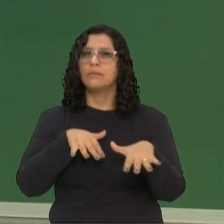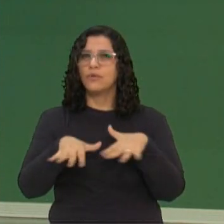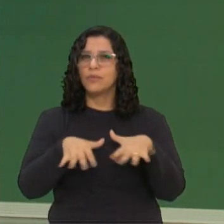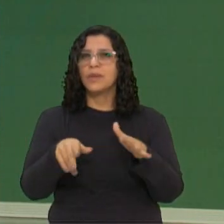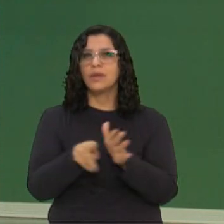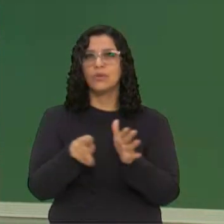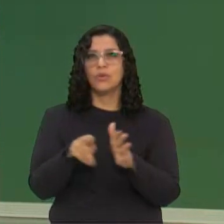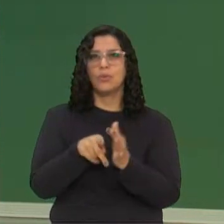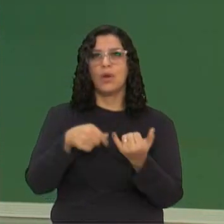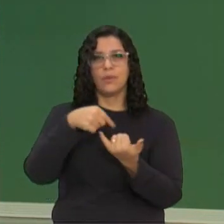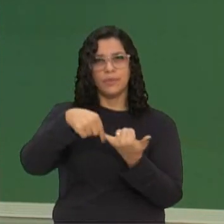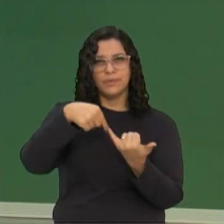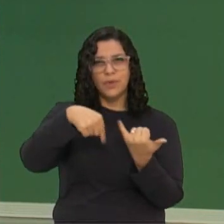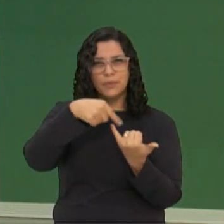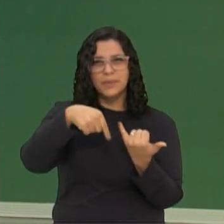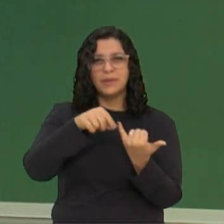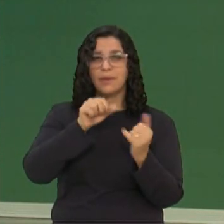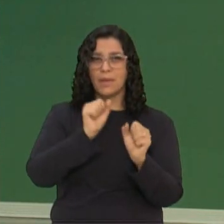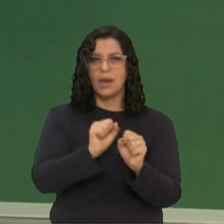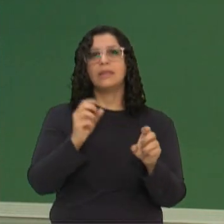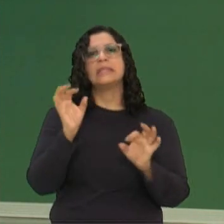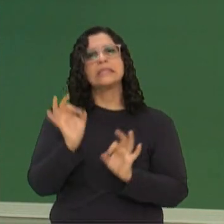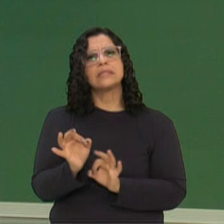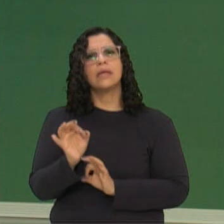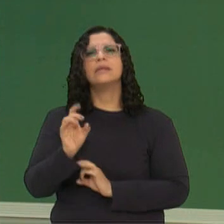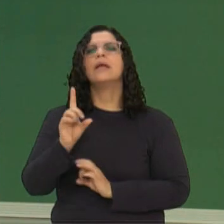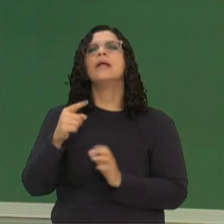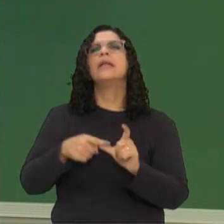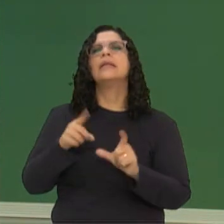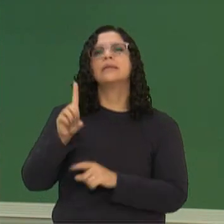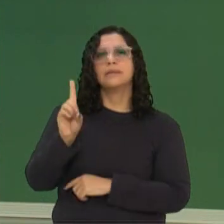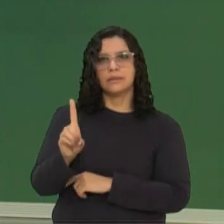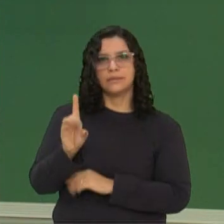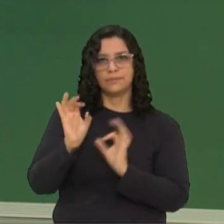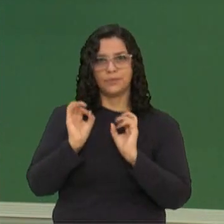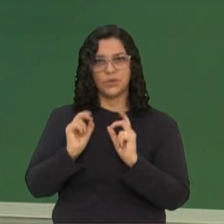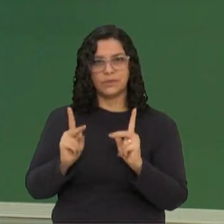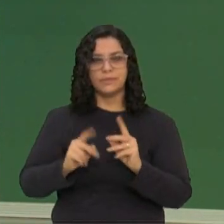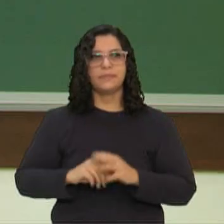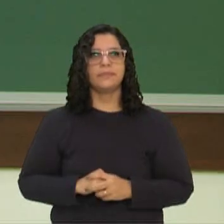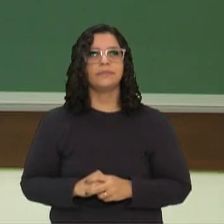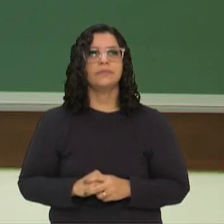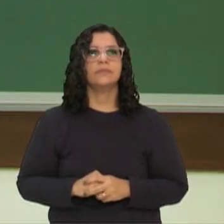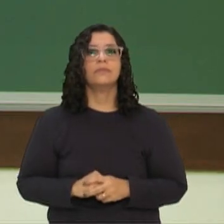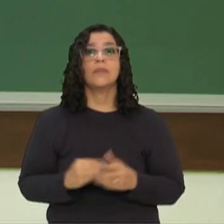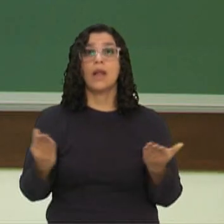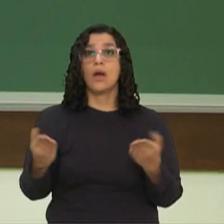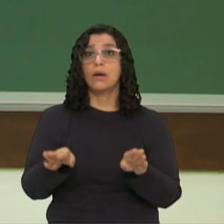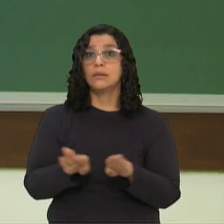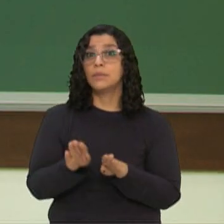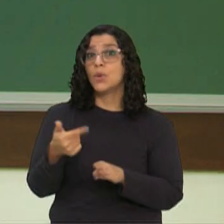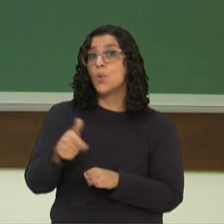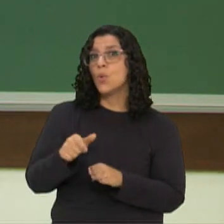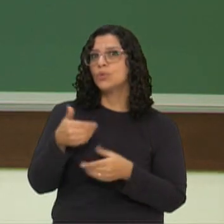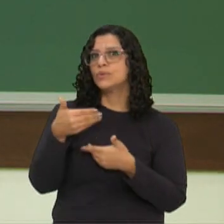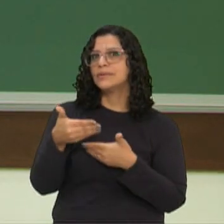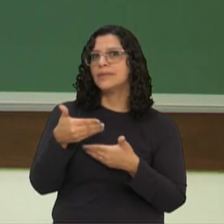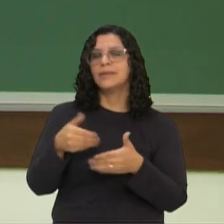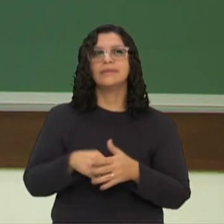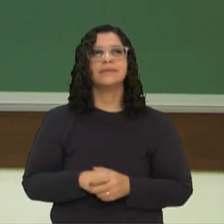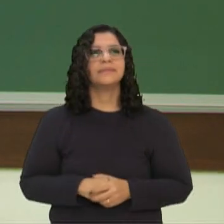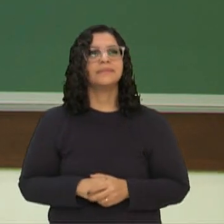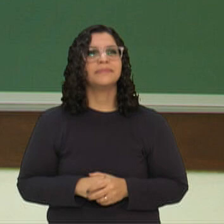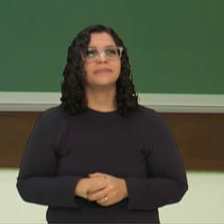bobina fixa, correta também. Então, a alternativa certa é a letra D. Vamos passar aqui, então,